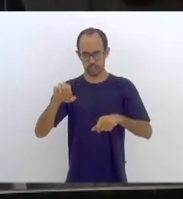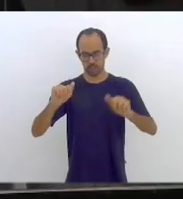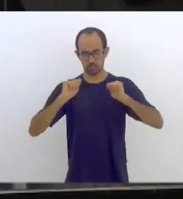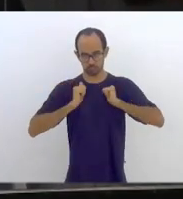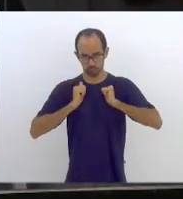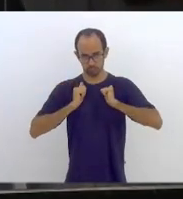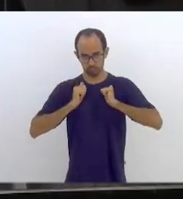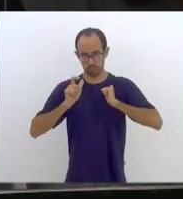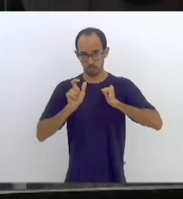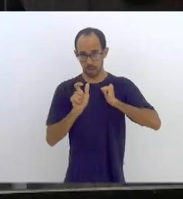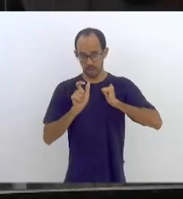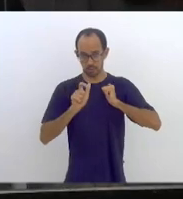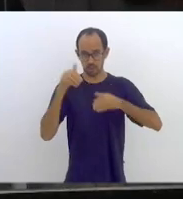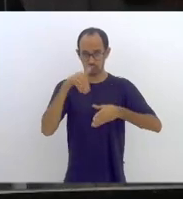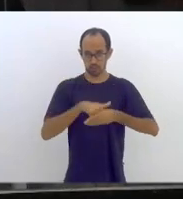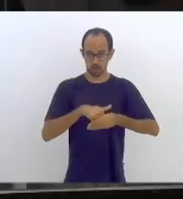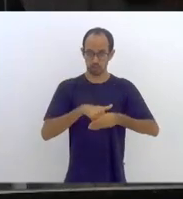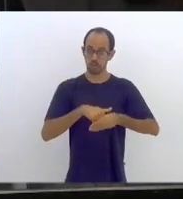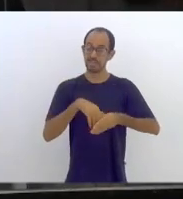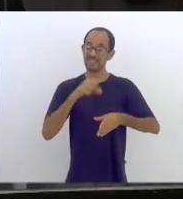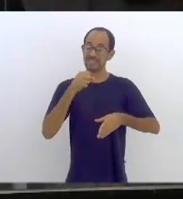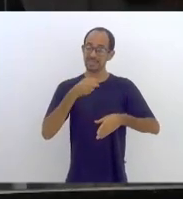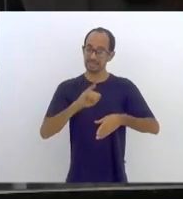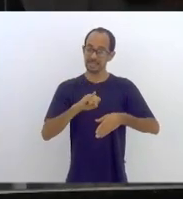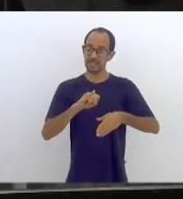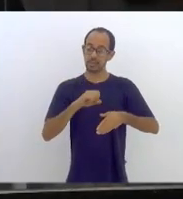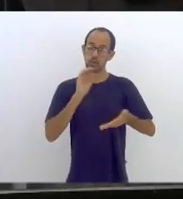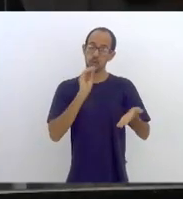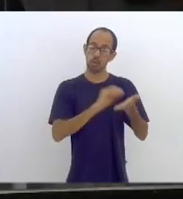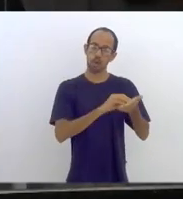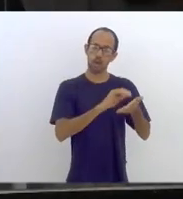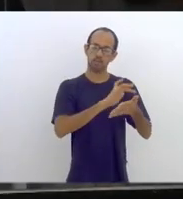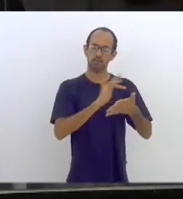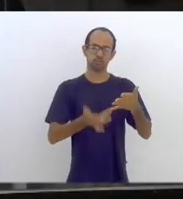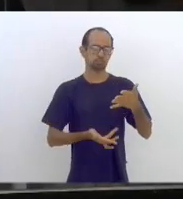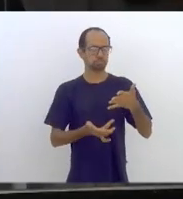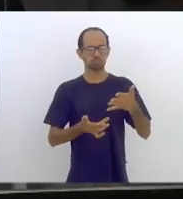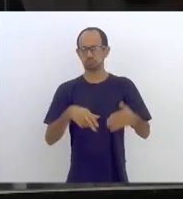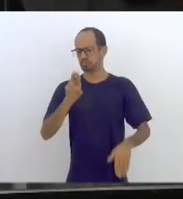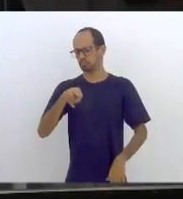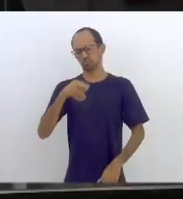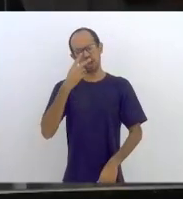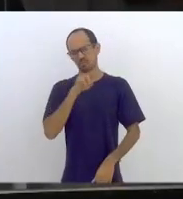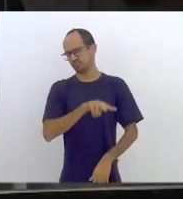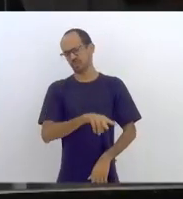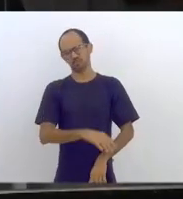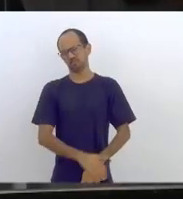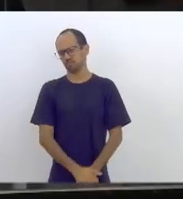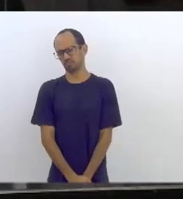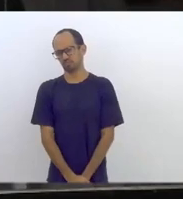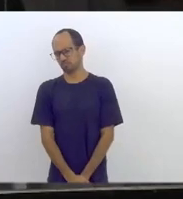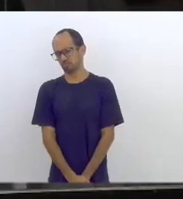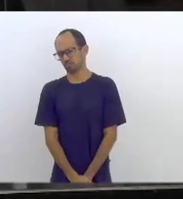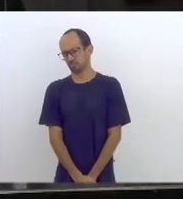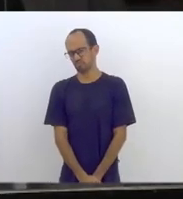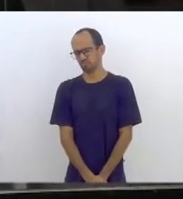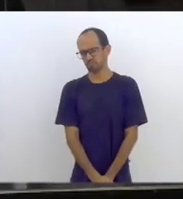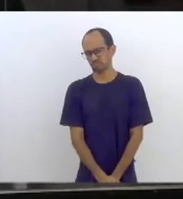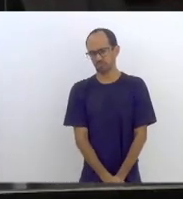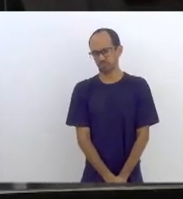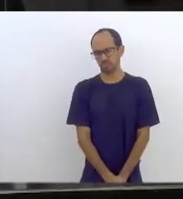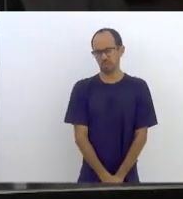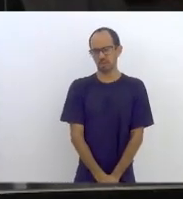salvo quando manifestadas nas suas redes sociais eu pelo menos nunca vi até porque em 88